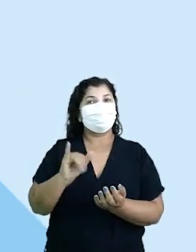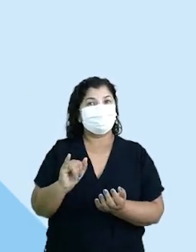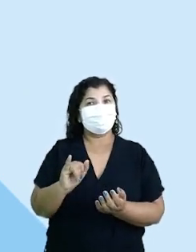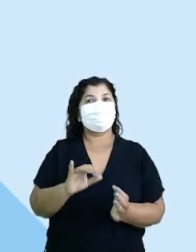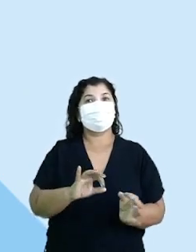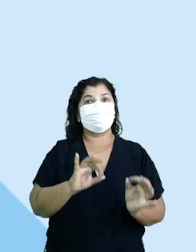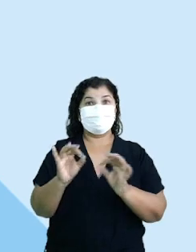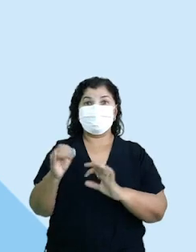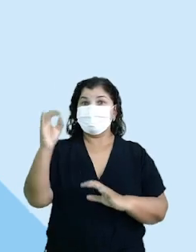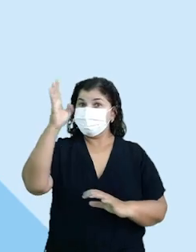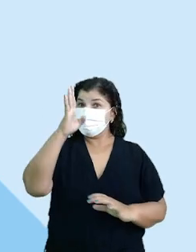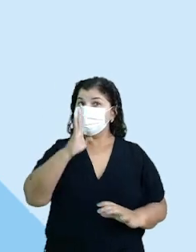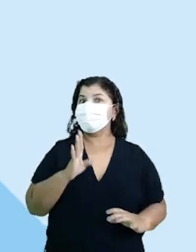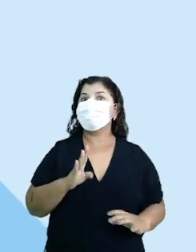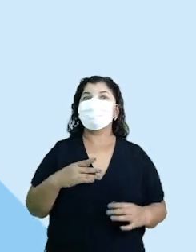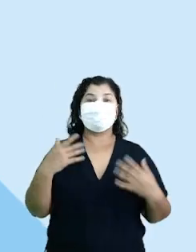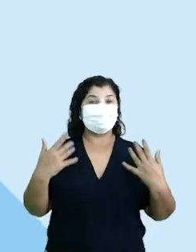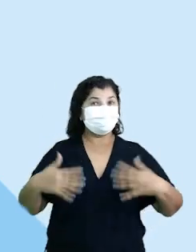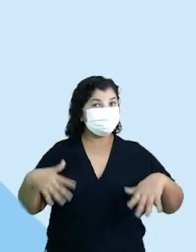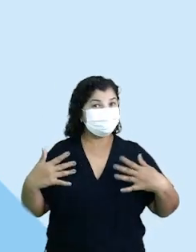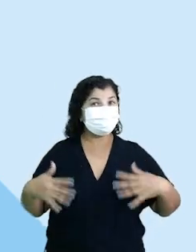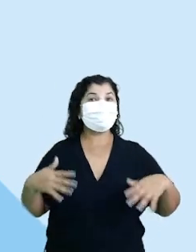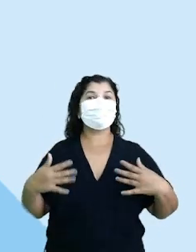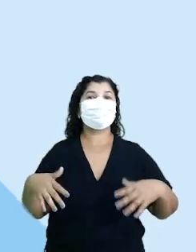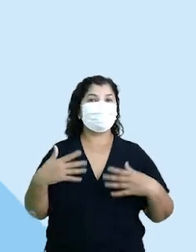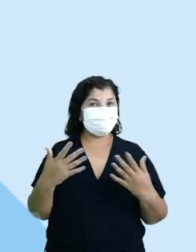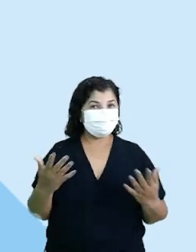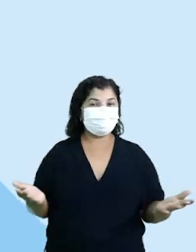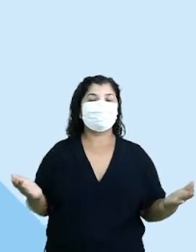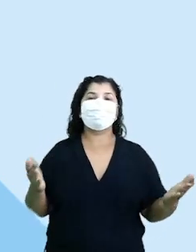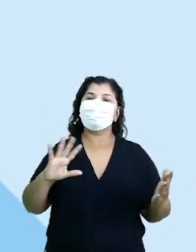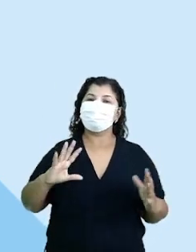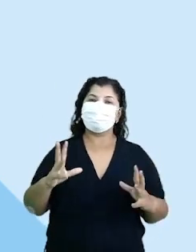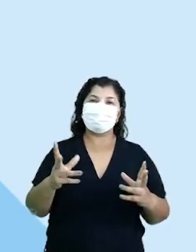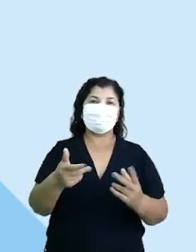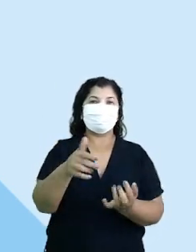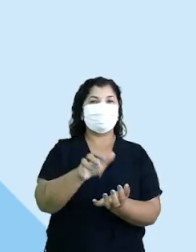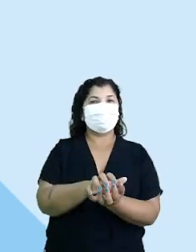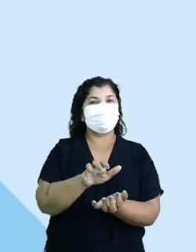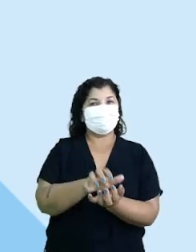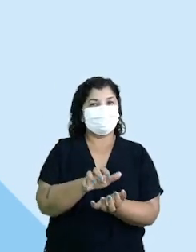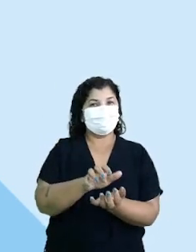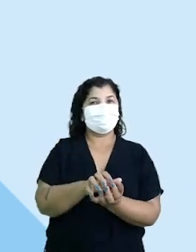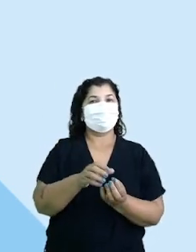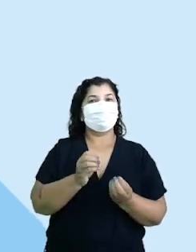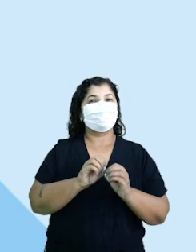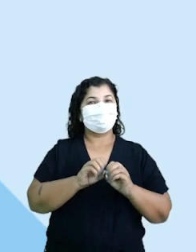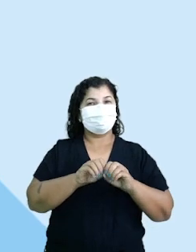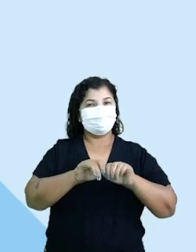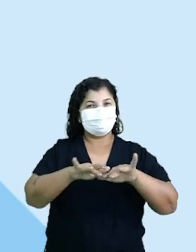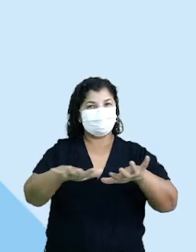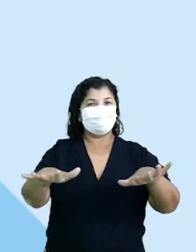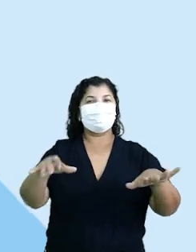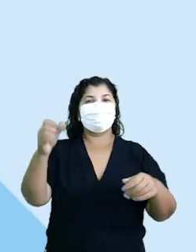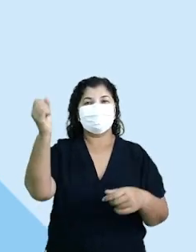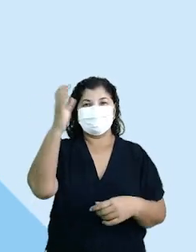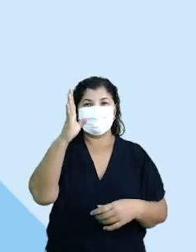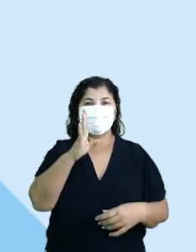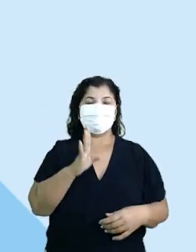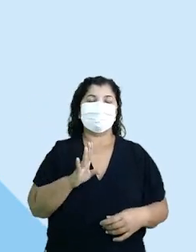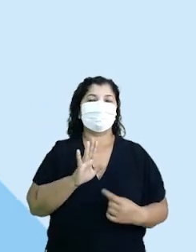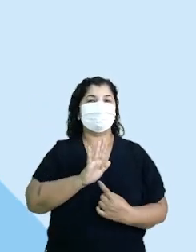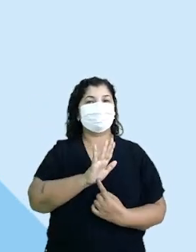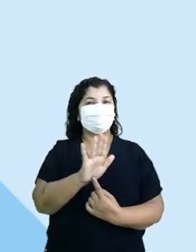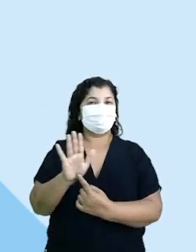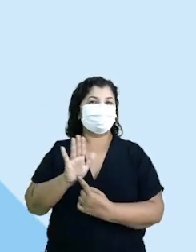rede nacional. Imagina aí, toda a qualidade do ensino pernambucano sendo divulgado e sendo apresentados aos estudantes e